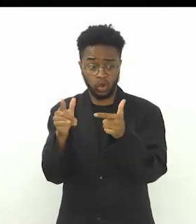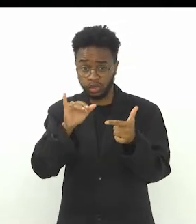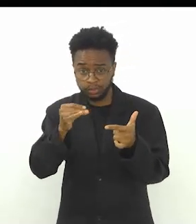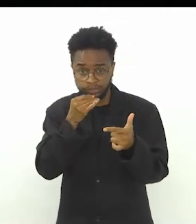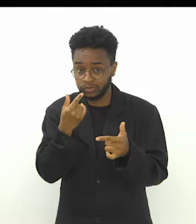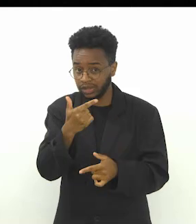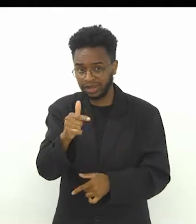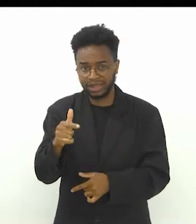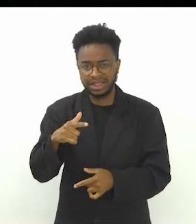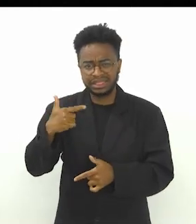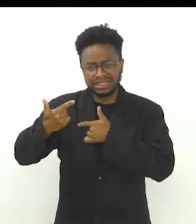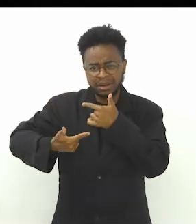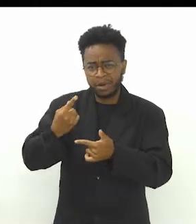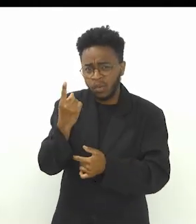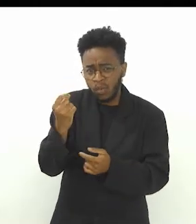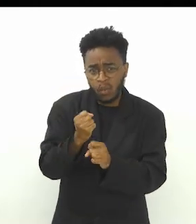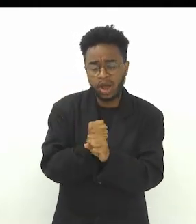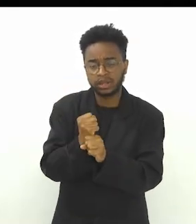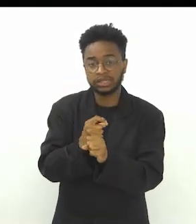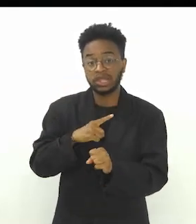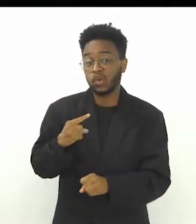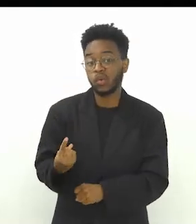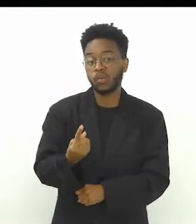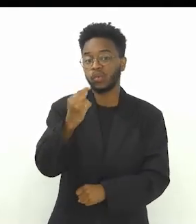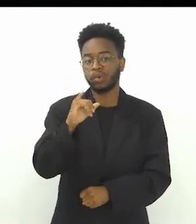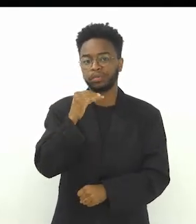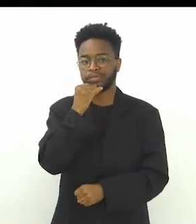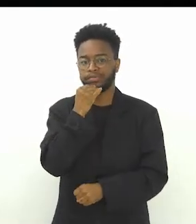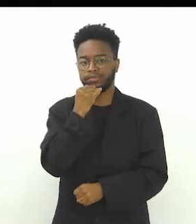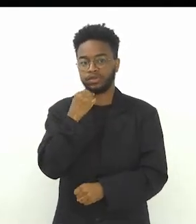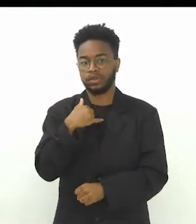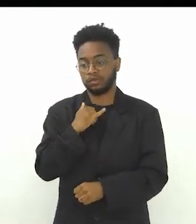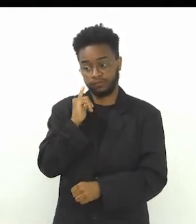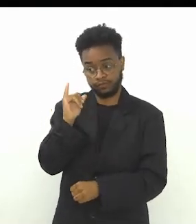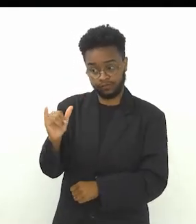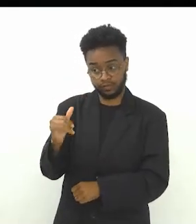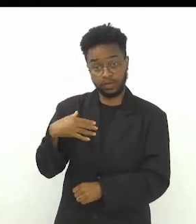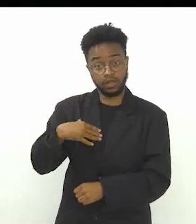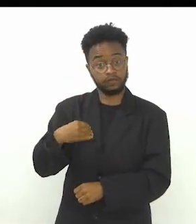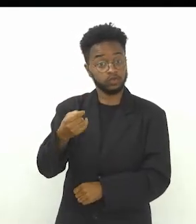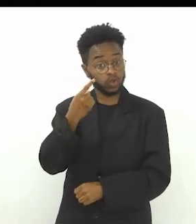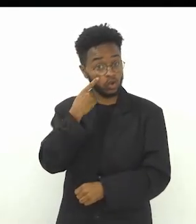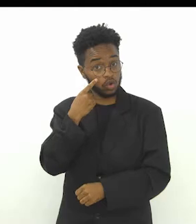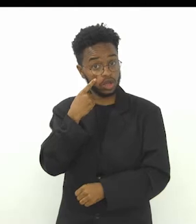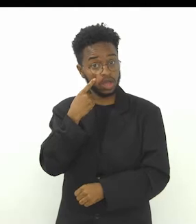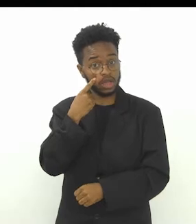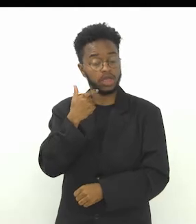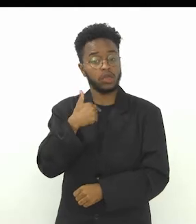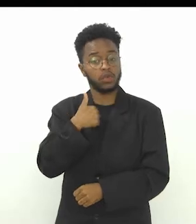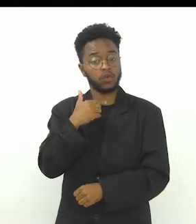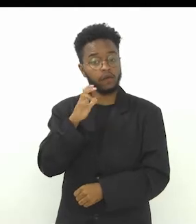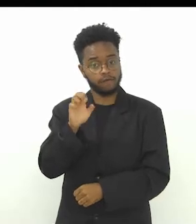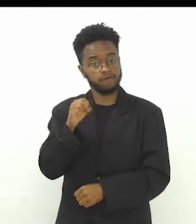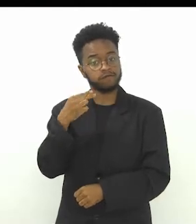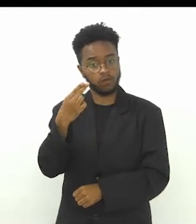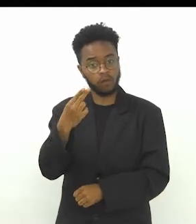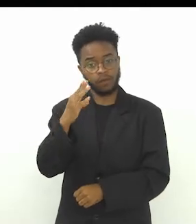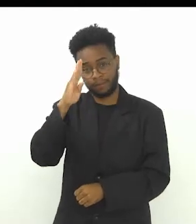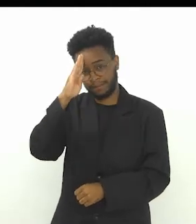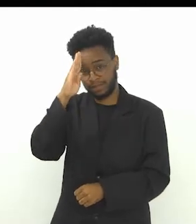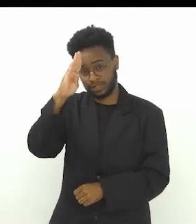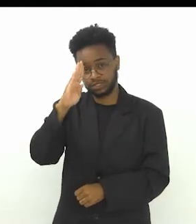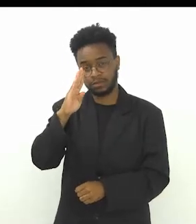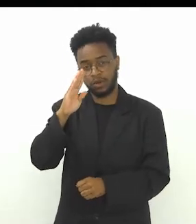outra. Você trabalhou, tem uma chance. Eu falei assim, filho, seu pai vai se tornar o